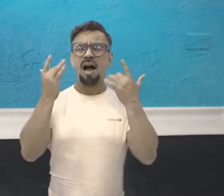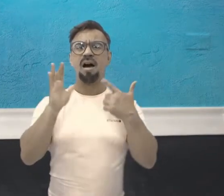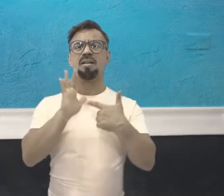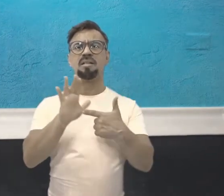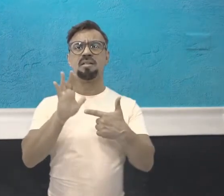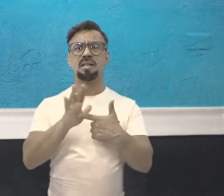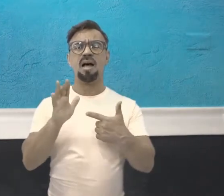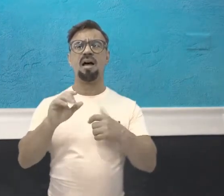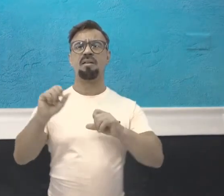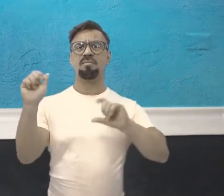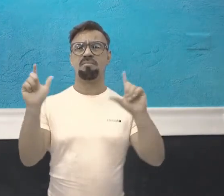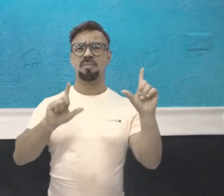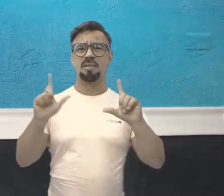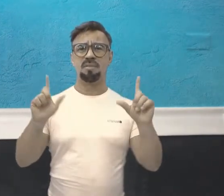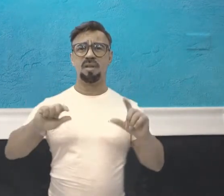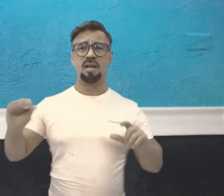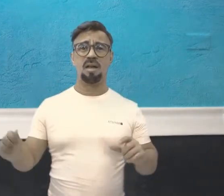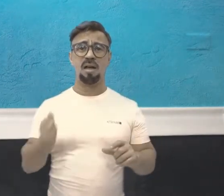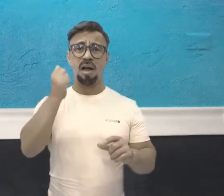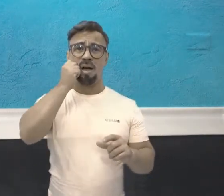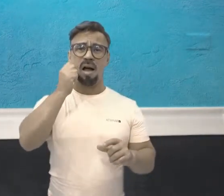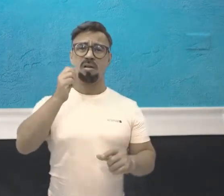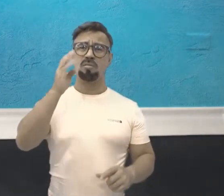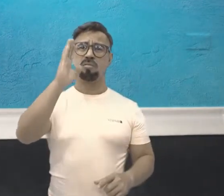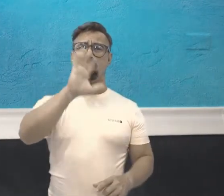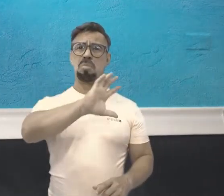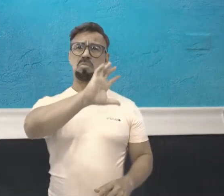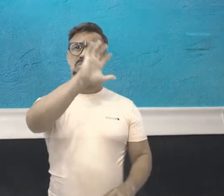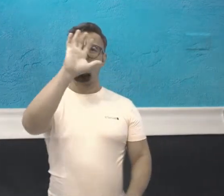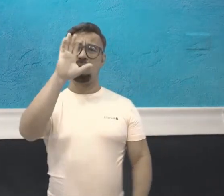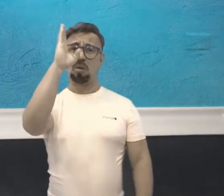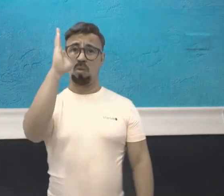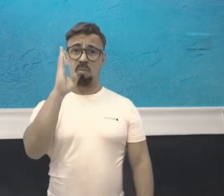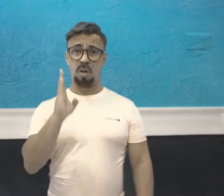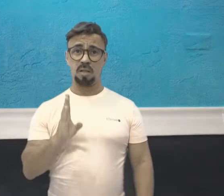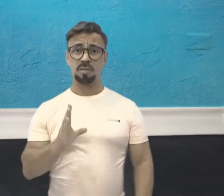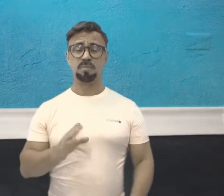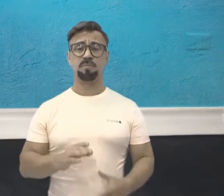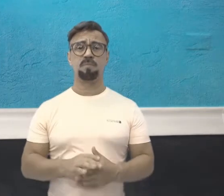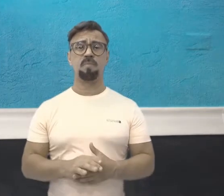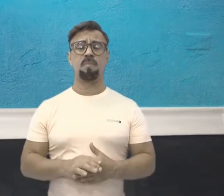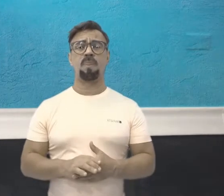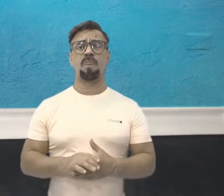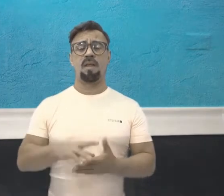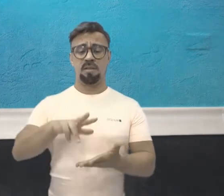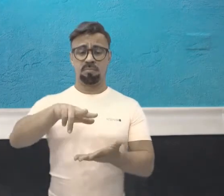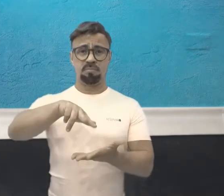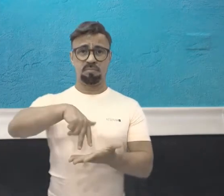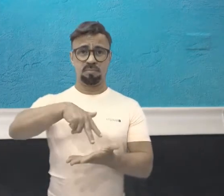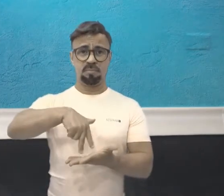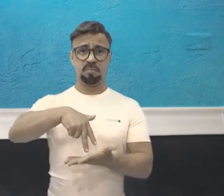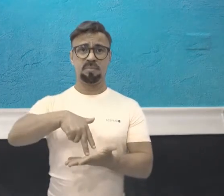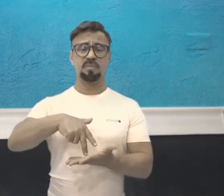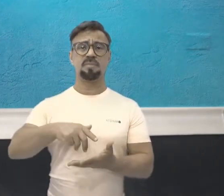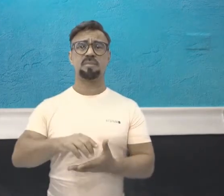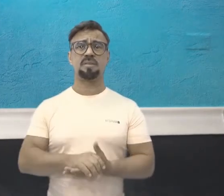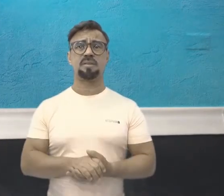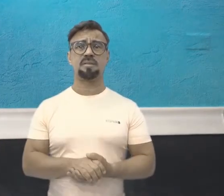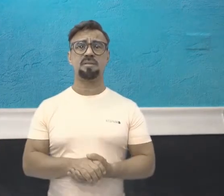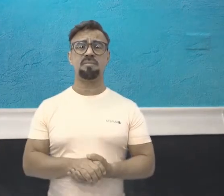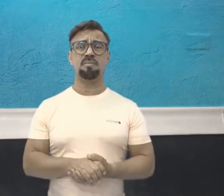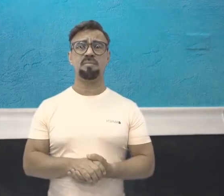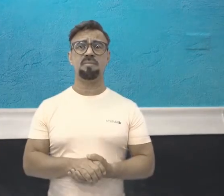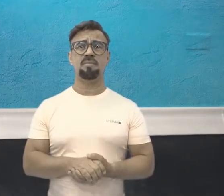de TV e rádio em todo o Brasil como eu já falei o chá chá desse dessa se dança